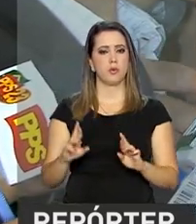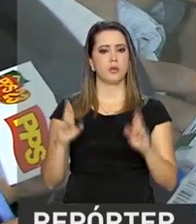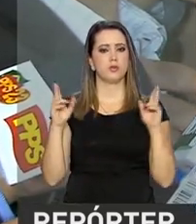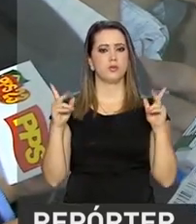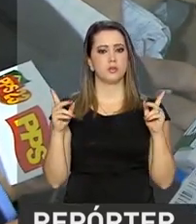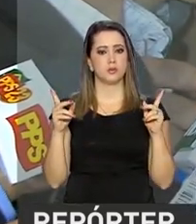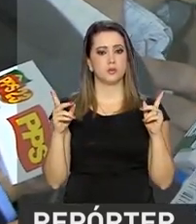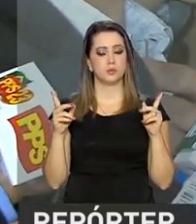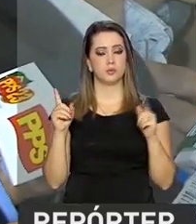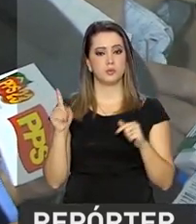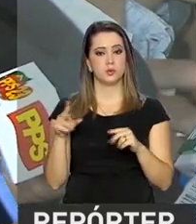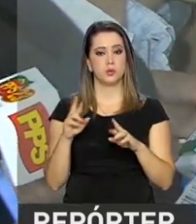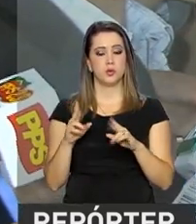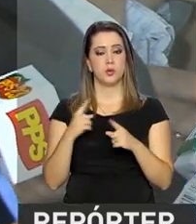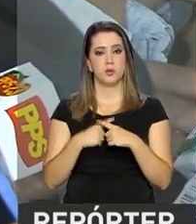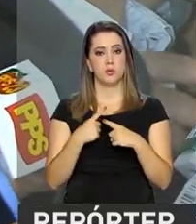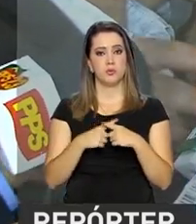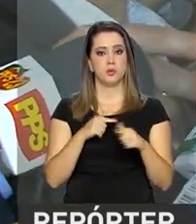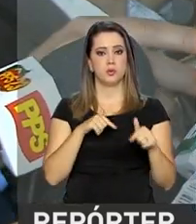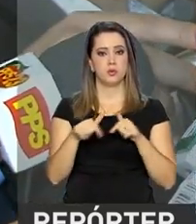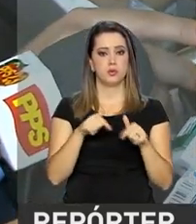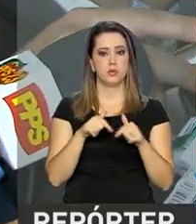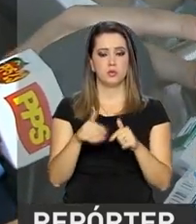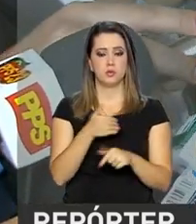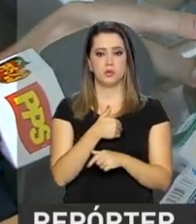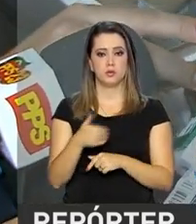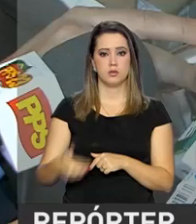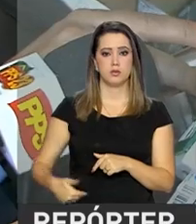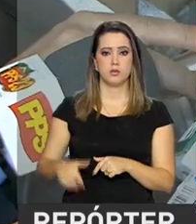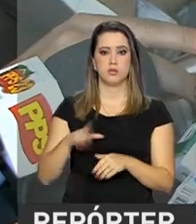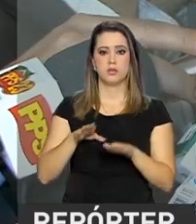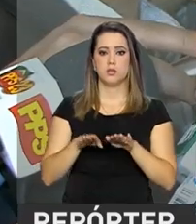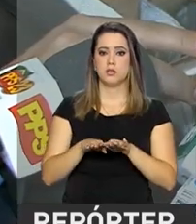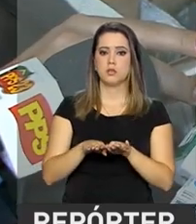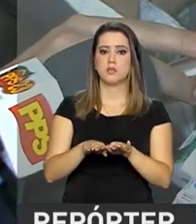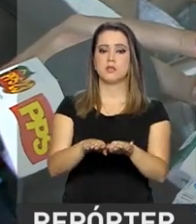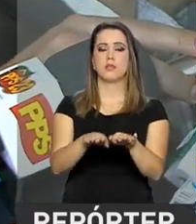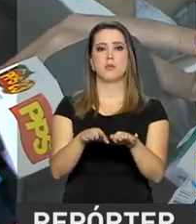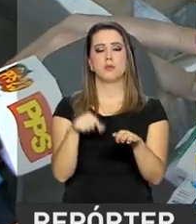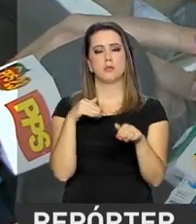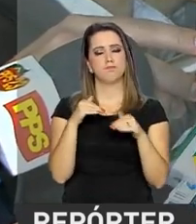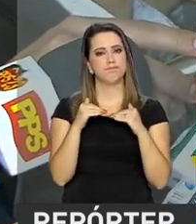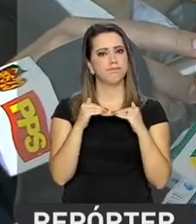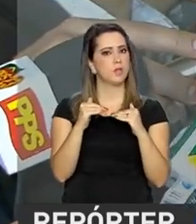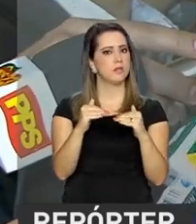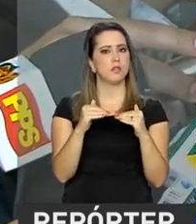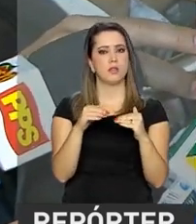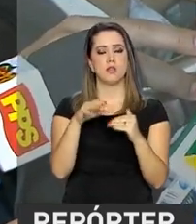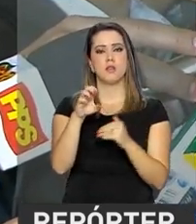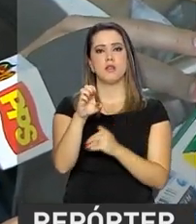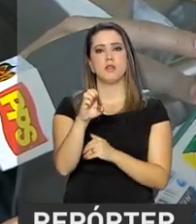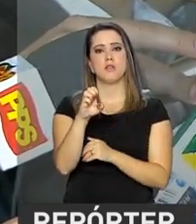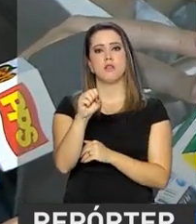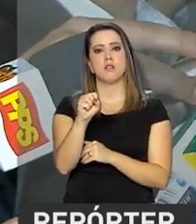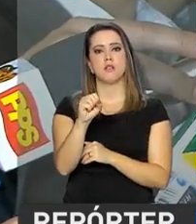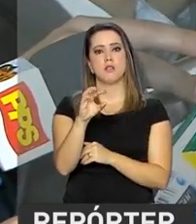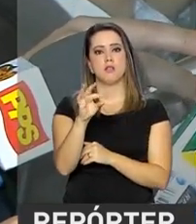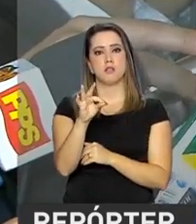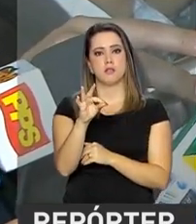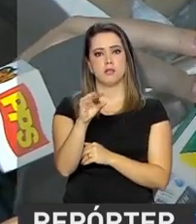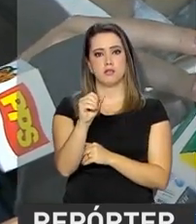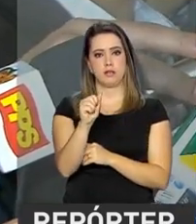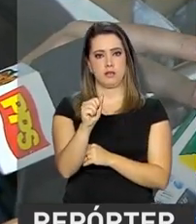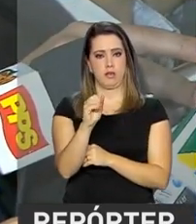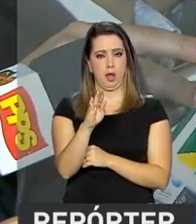porque o servidor público ele tem estabilidade do emprego e as estatísticas mostram que